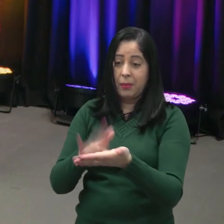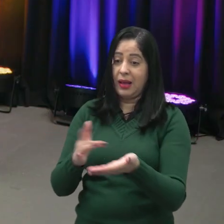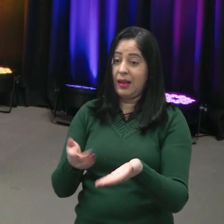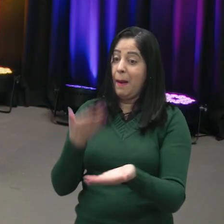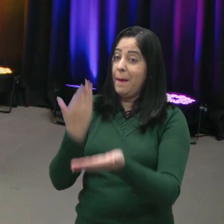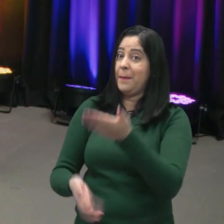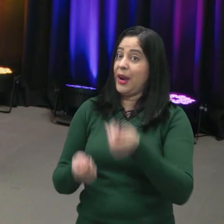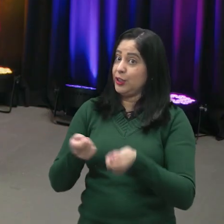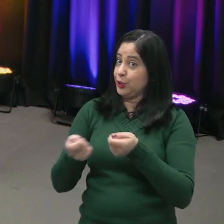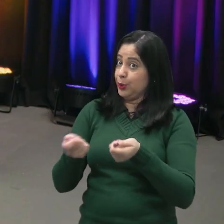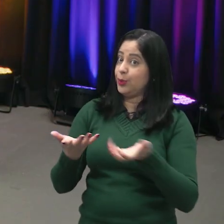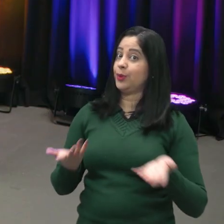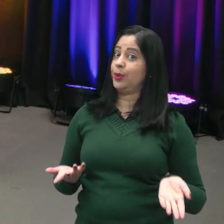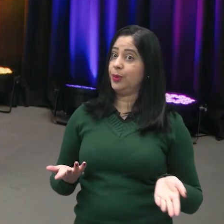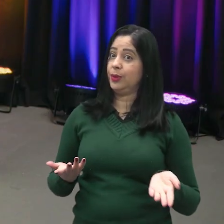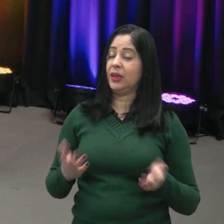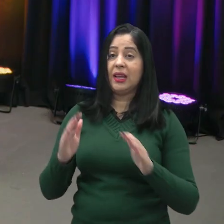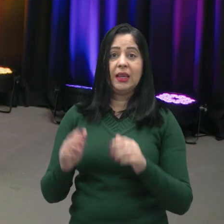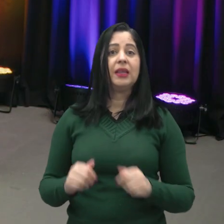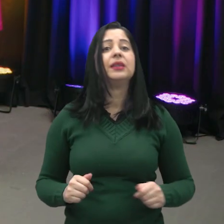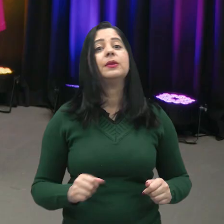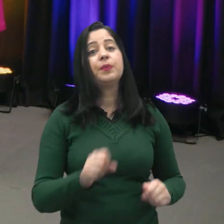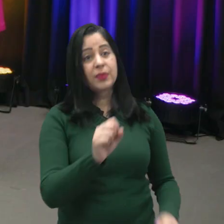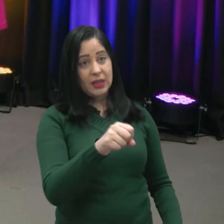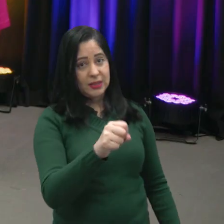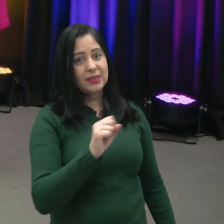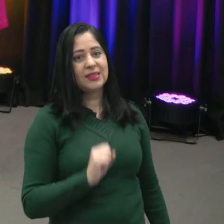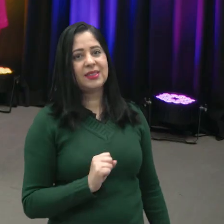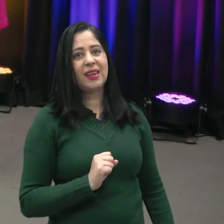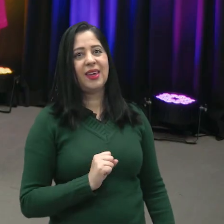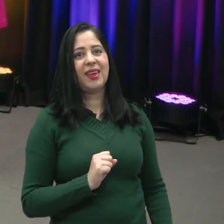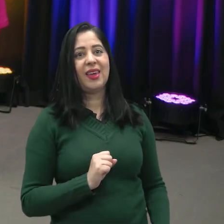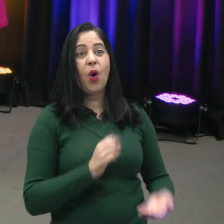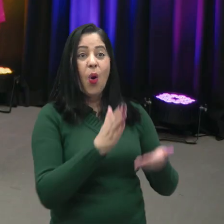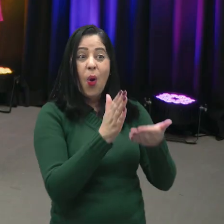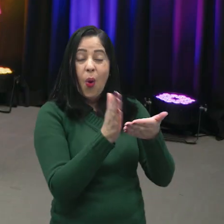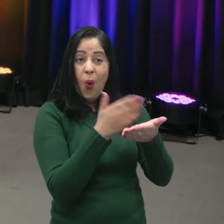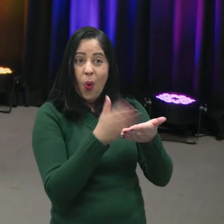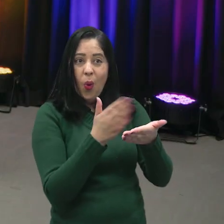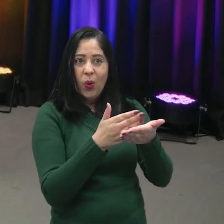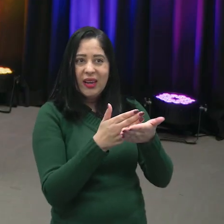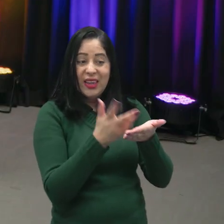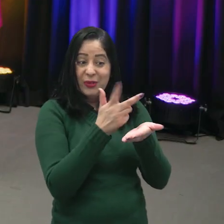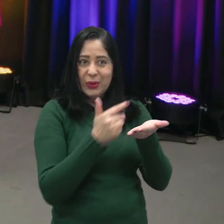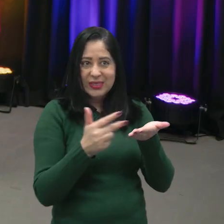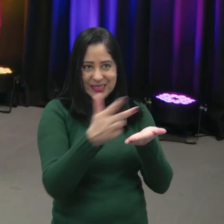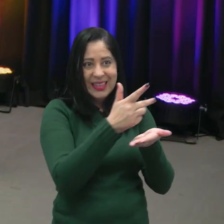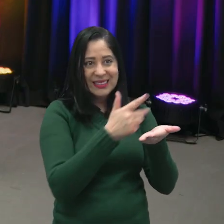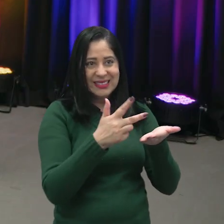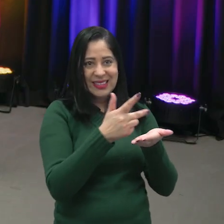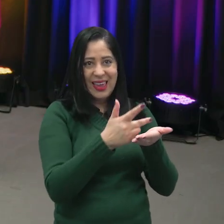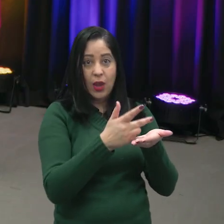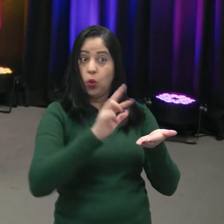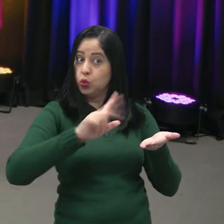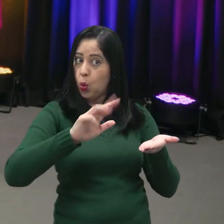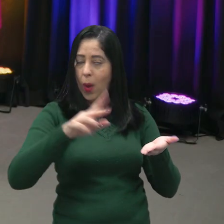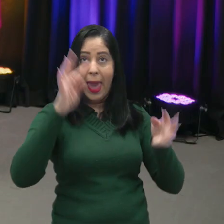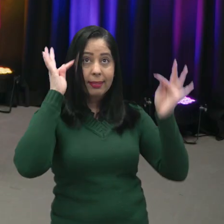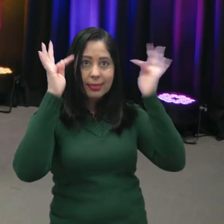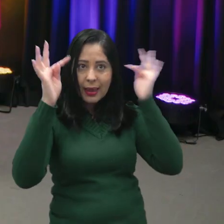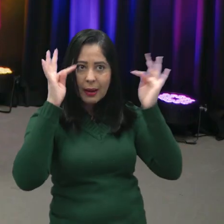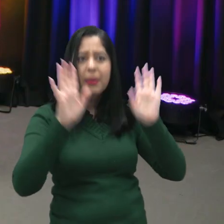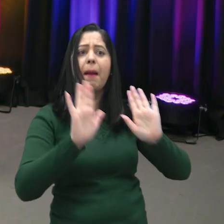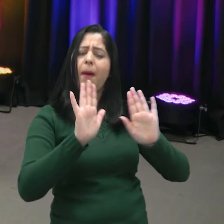ali a gente perde o controle. Então tem sido uma prática, né? Muito Sim. saudável, né? A gente pra diz, né, que o criança. Bobbie Goods, ele não é arte-terapia,